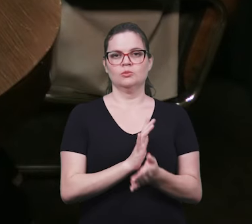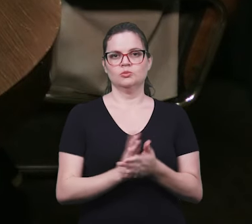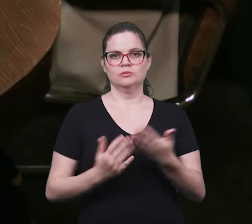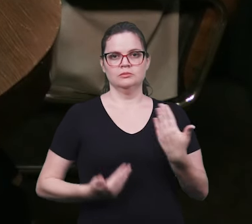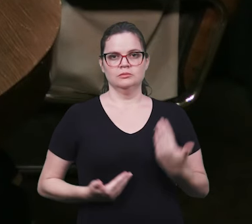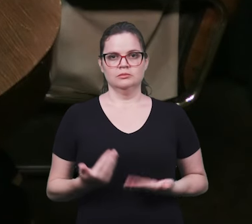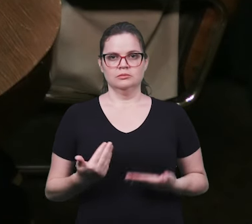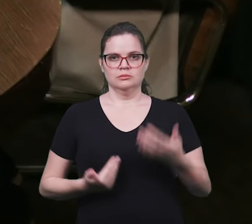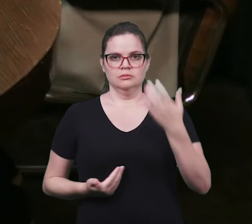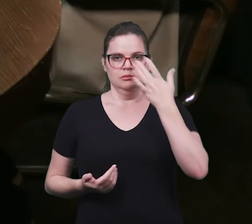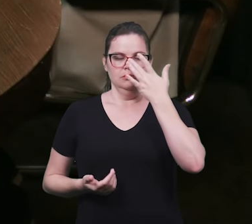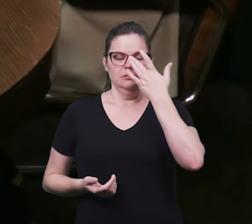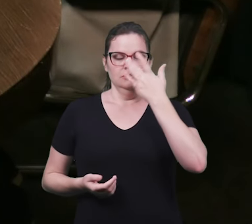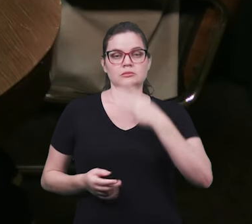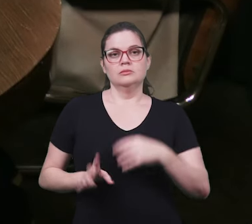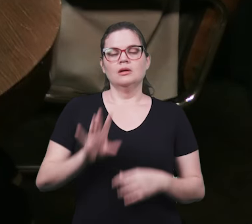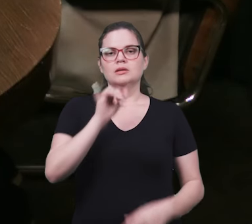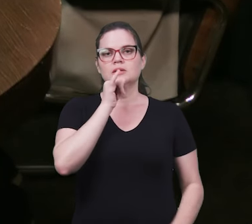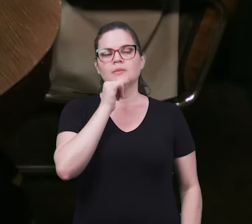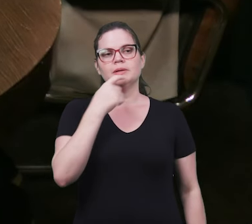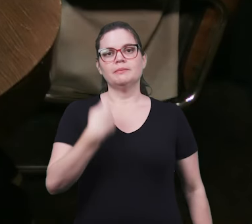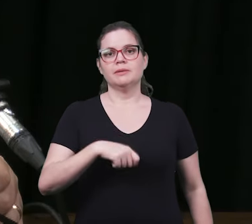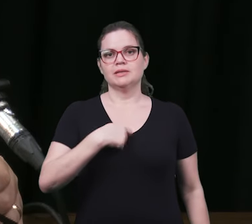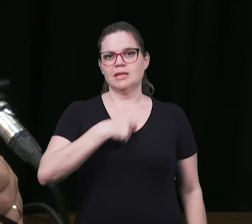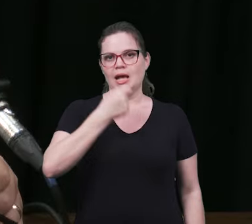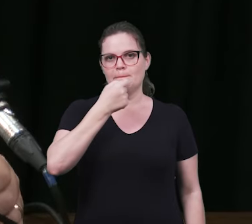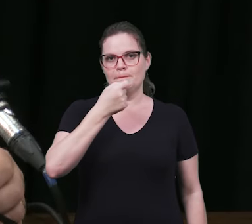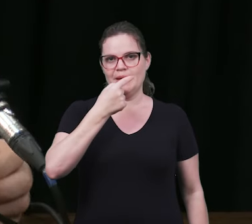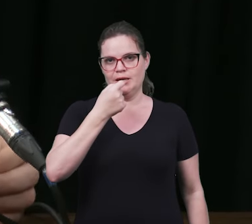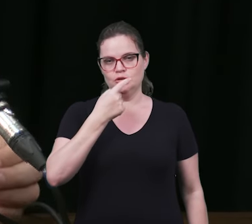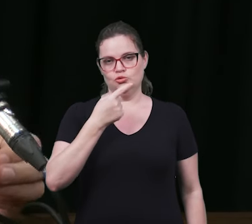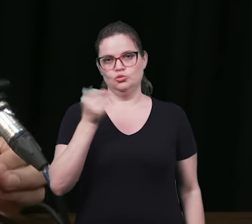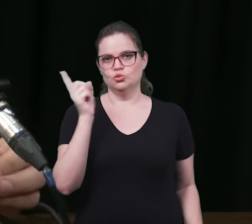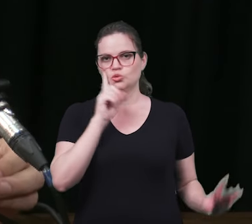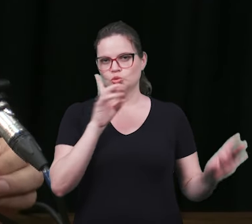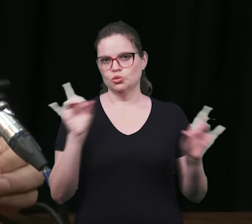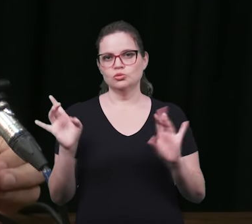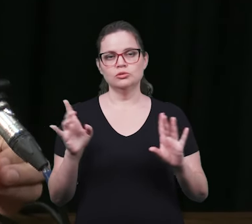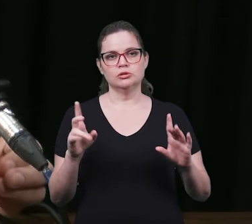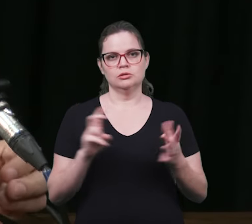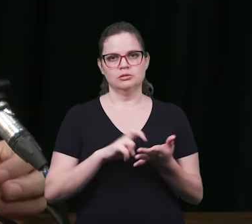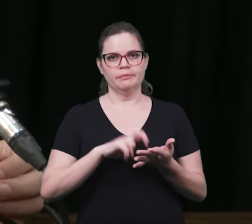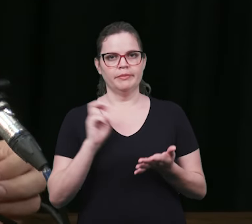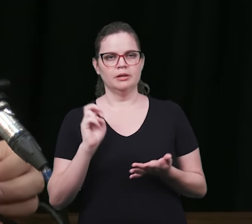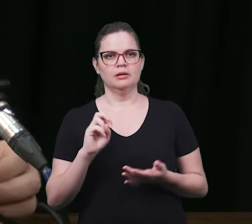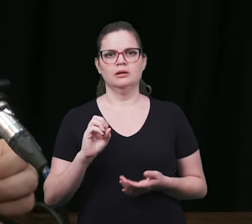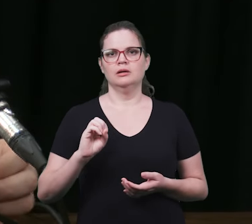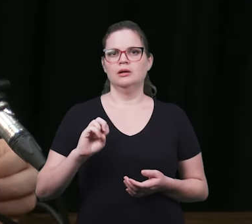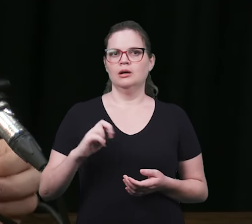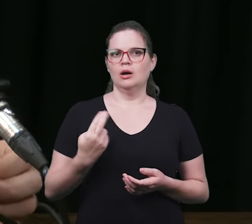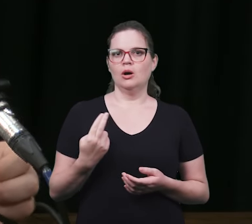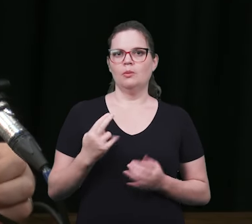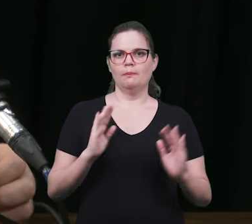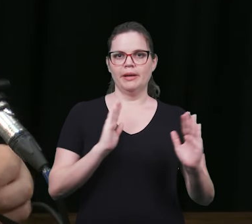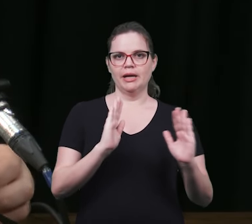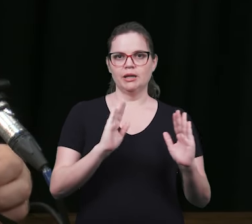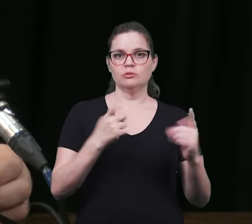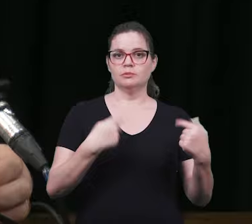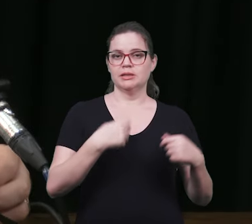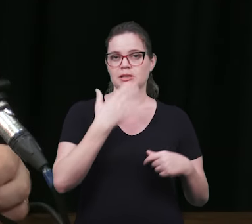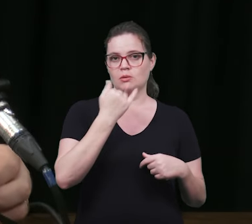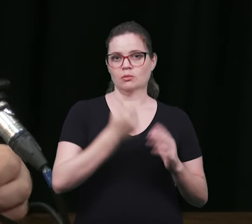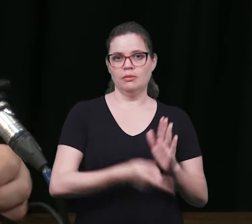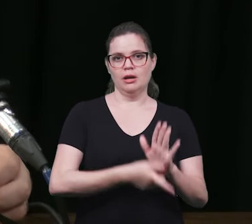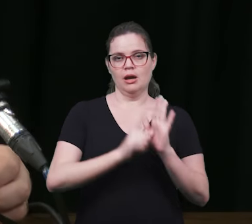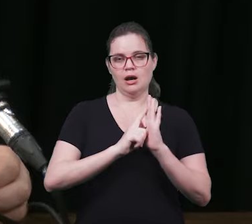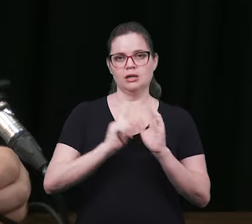irmãs que têm, por exemplo, uso de medicação, né, que precisa até mesmo de um alimento nesse intervalo. Ter